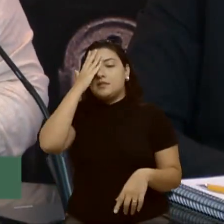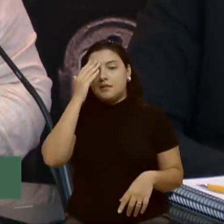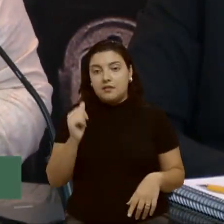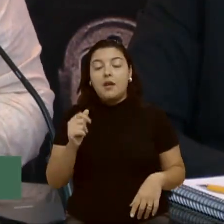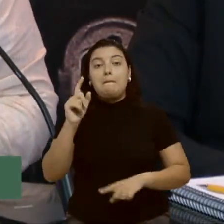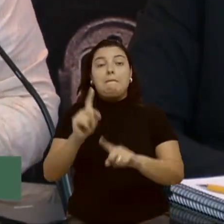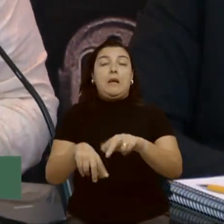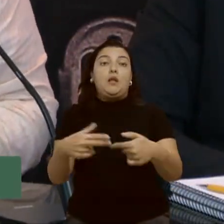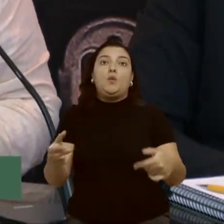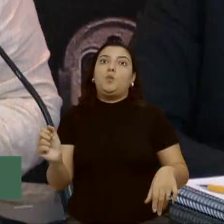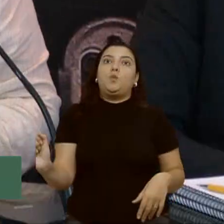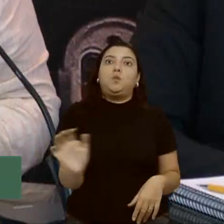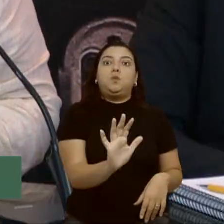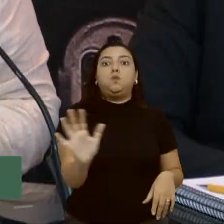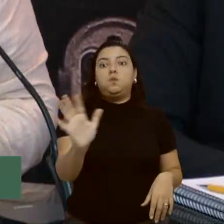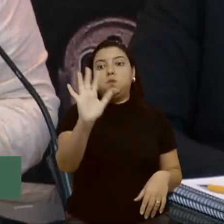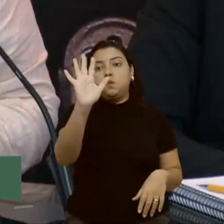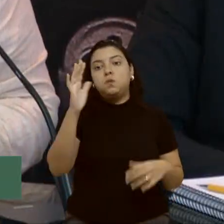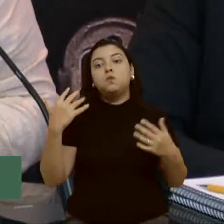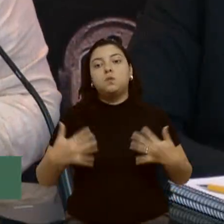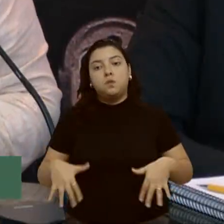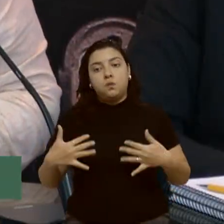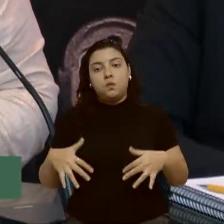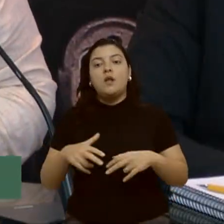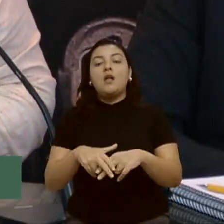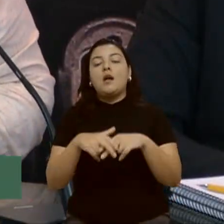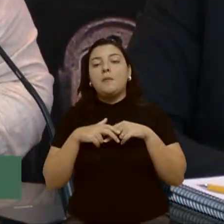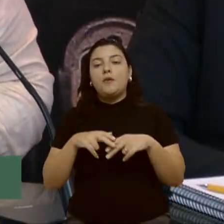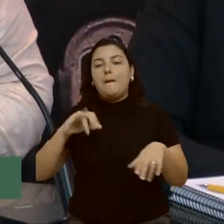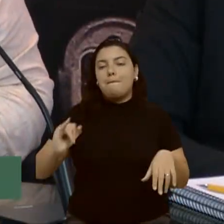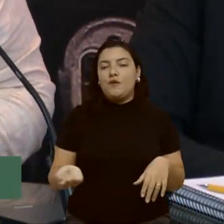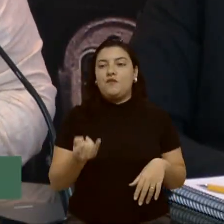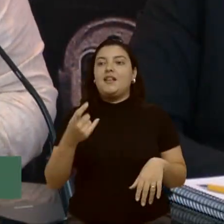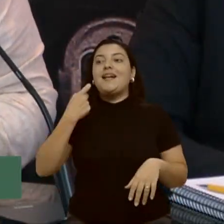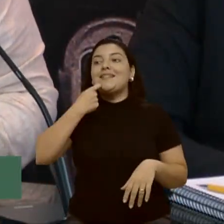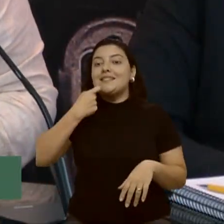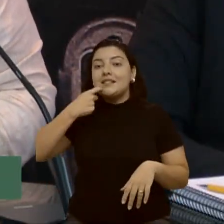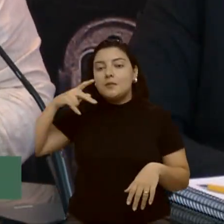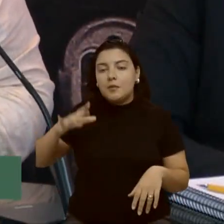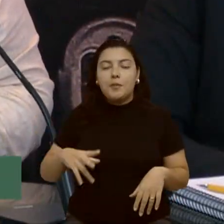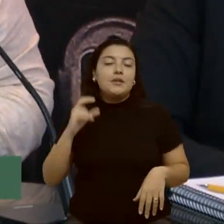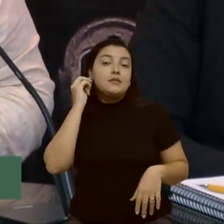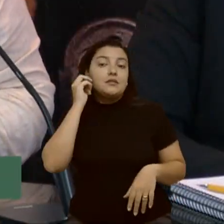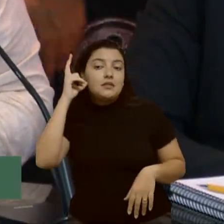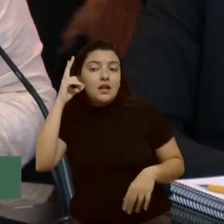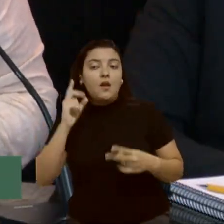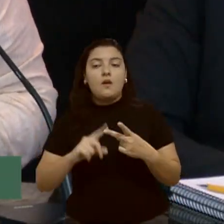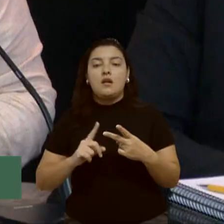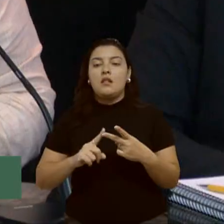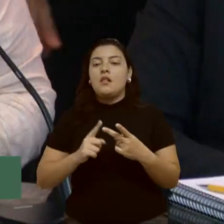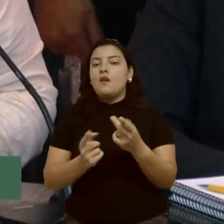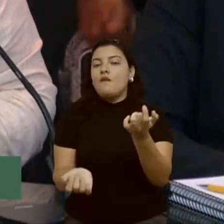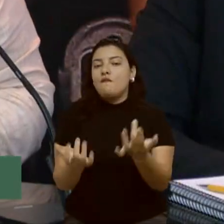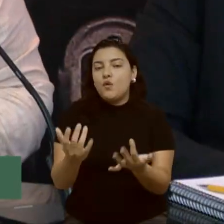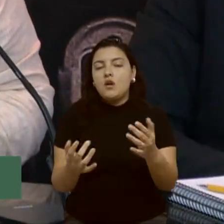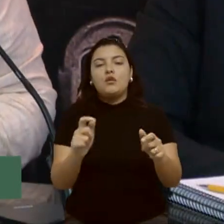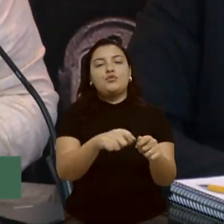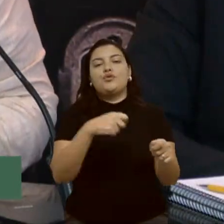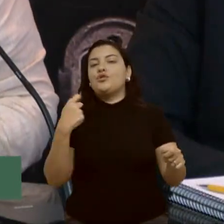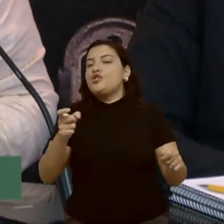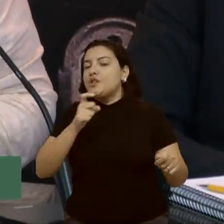são produtos que têm um preço um pouco mais elevado. E aí a gente está falando de celulares, fogão,